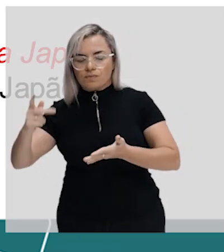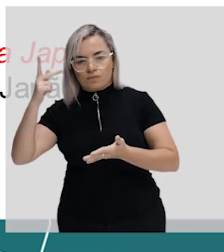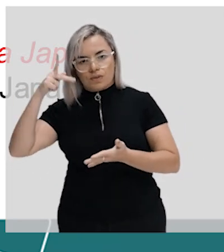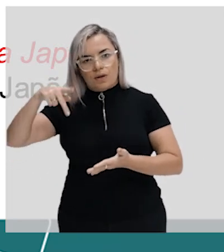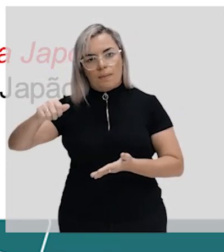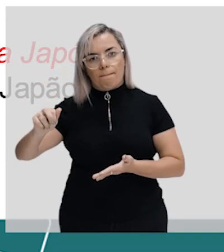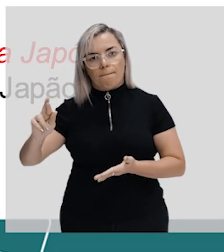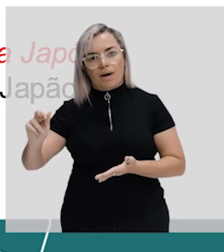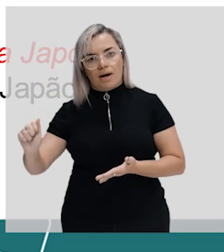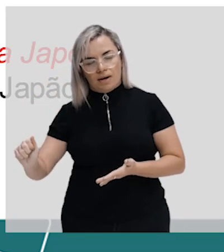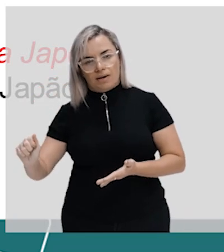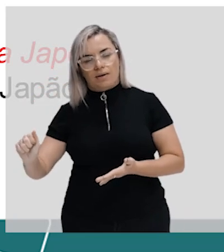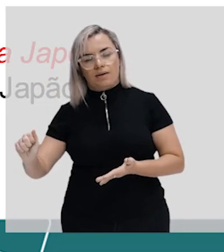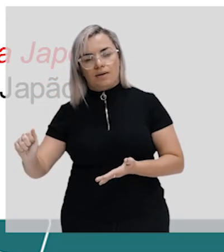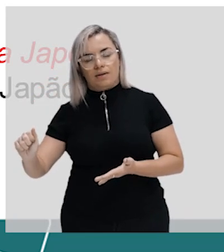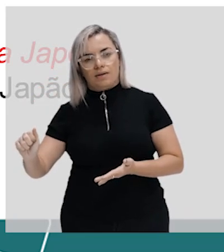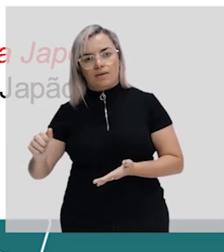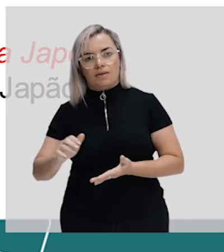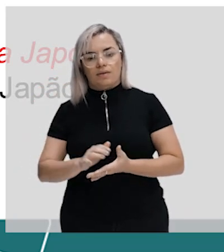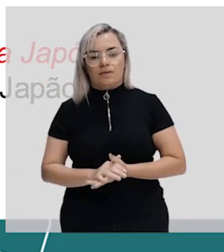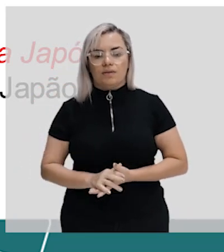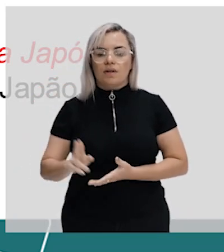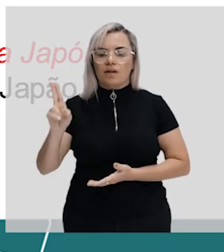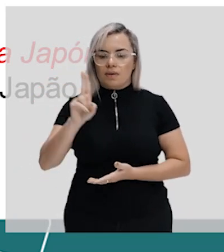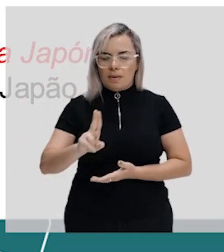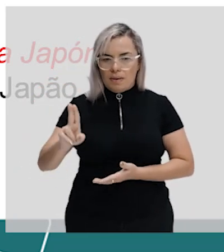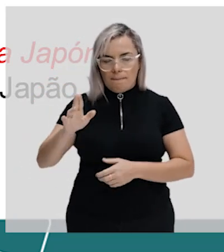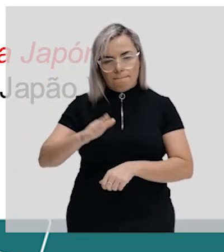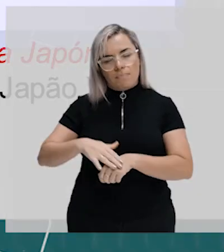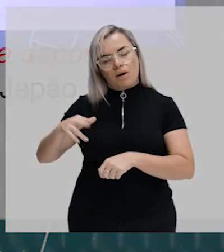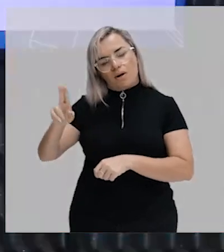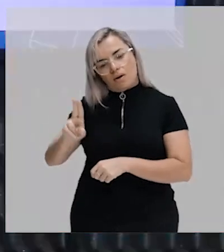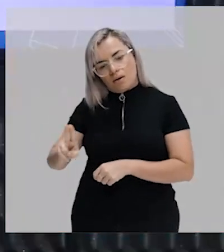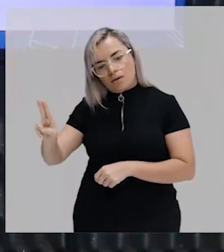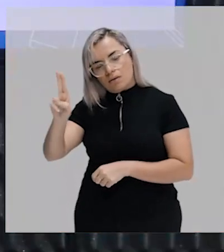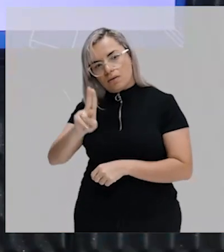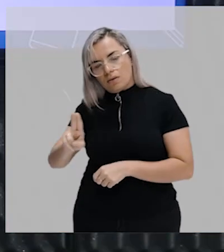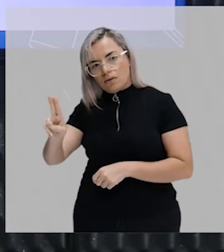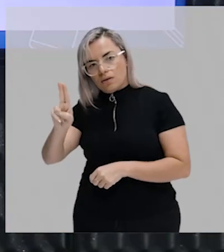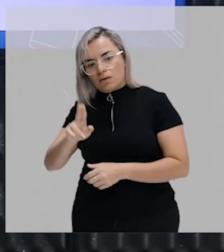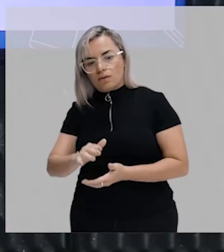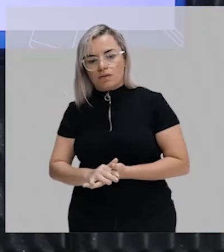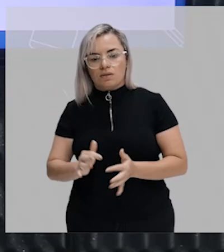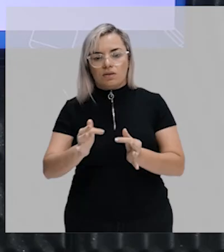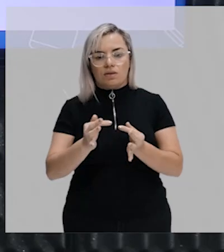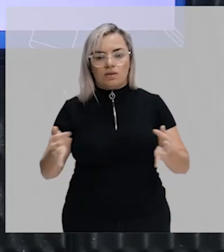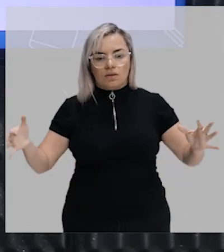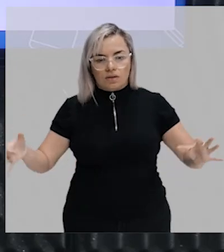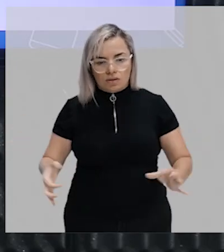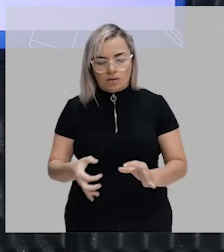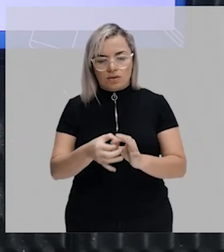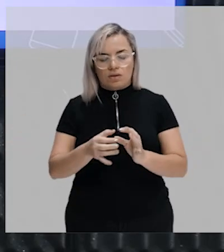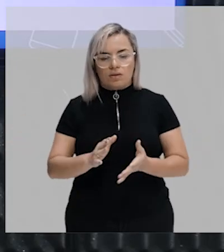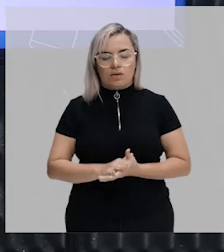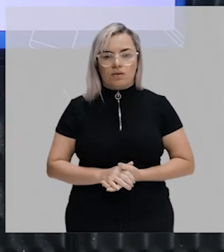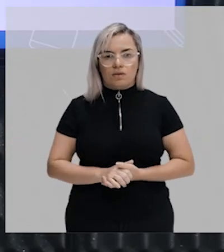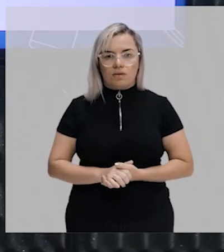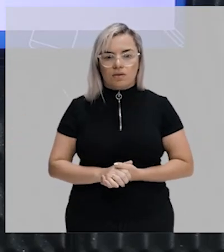a conjunção por excelência, tá? Desse tipo de conjunção subordinada. Aí, nós vamos